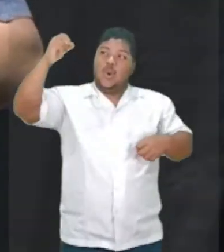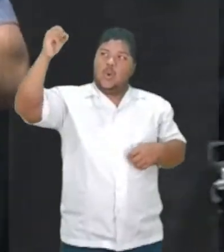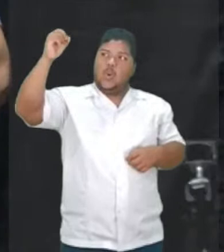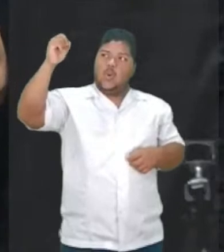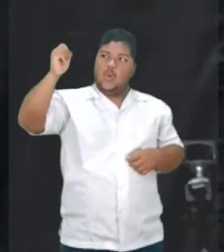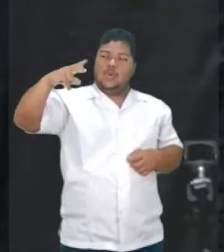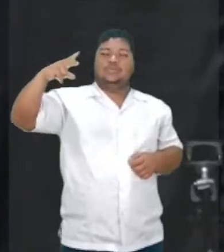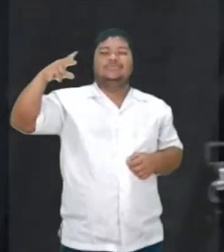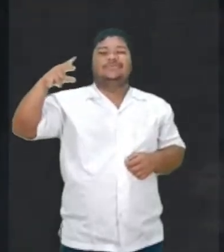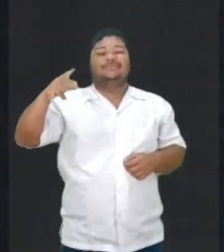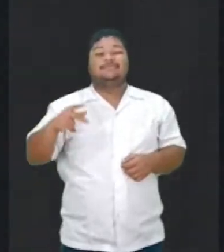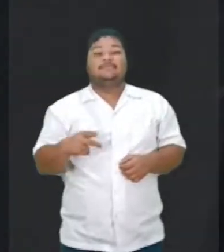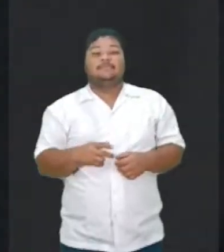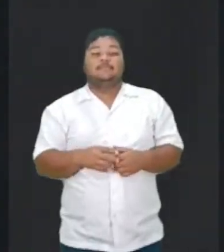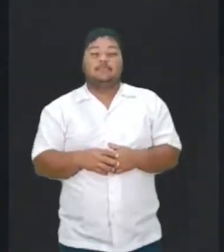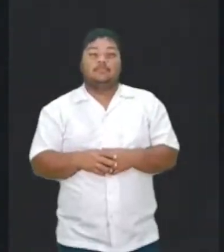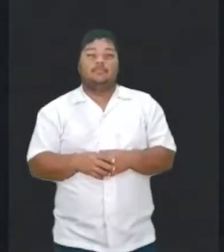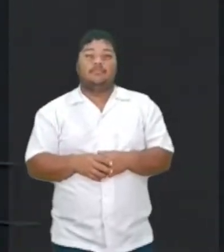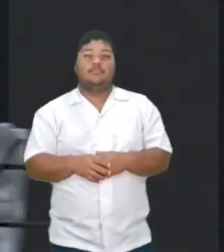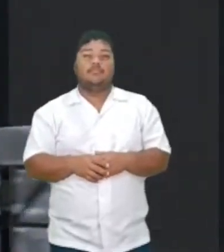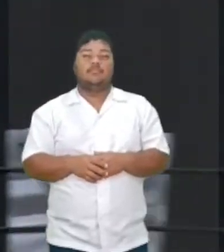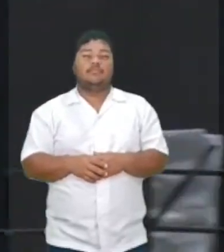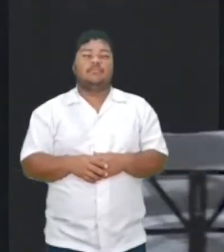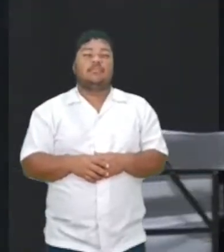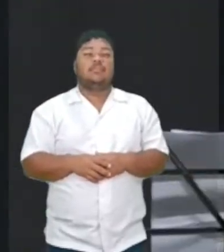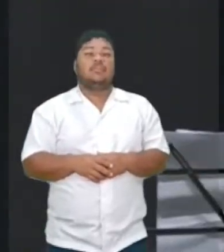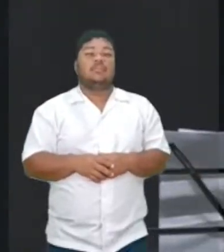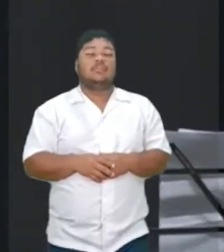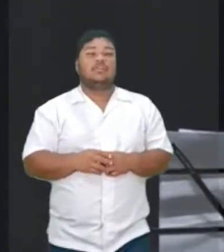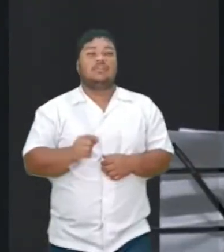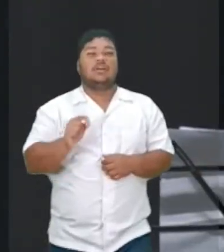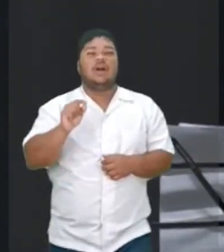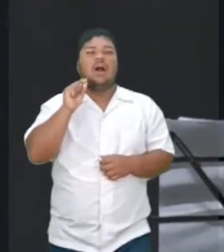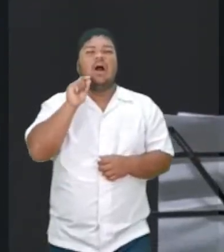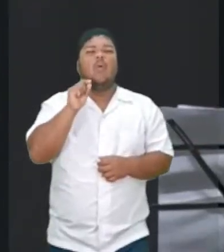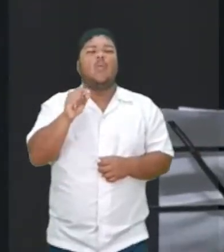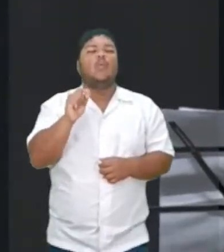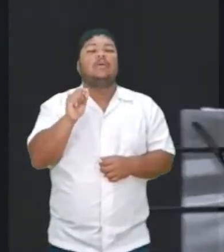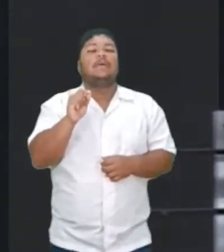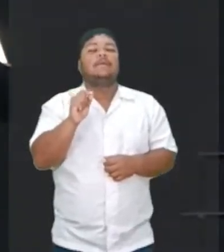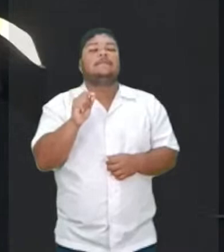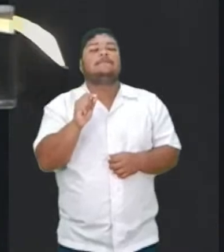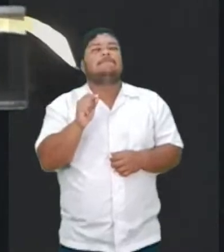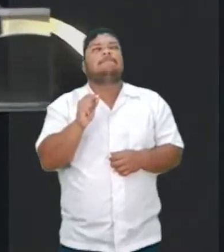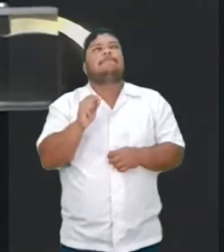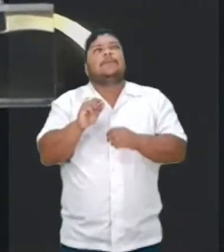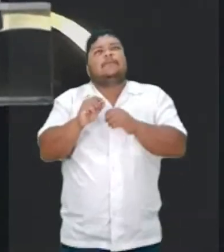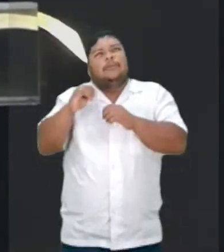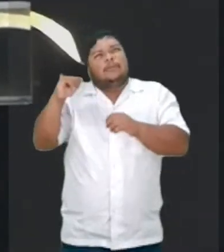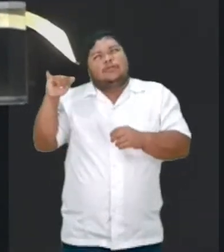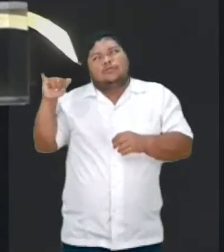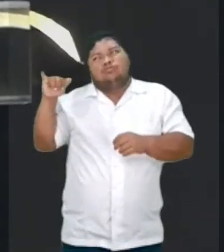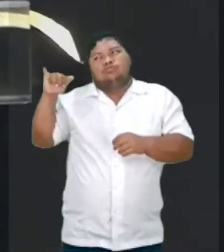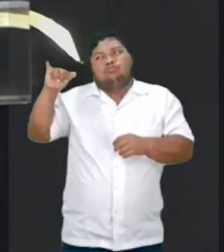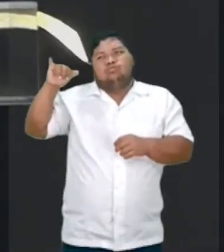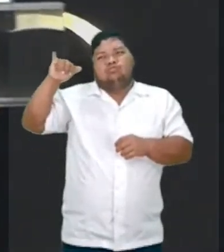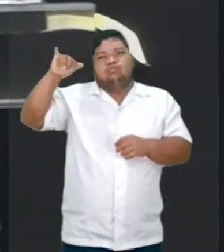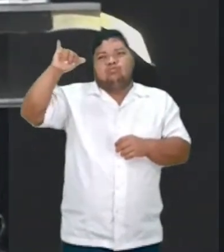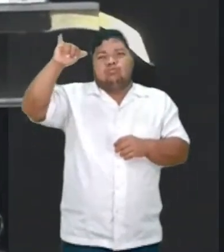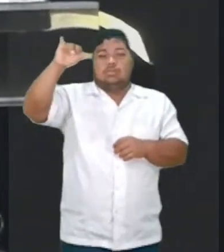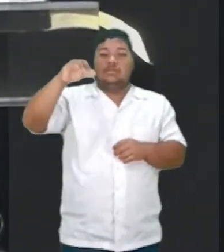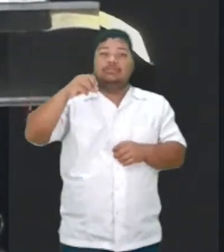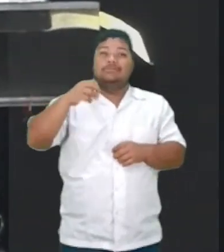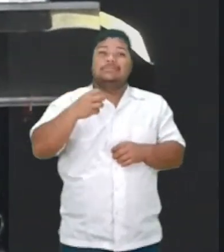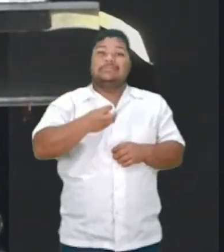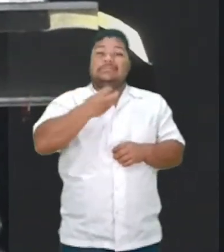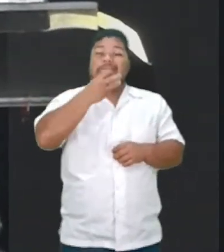Alguém viajando na velocidade da luz, 300 mil quilômetros